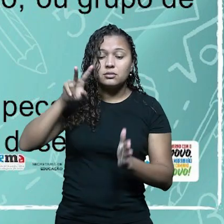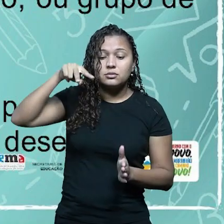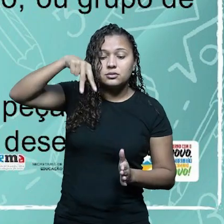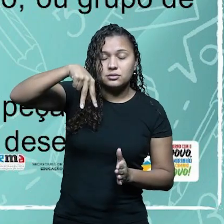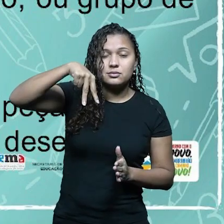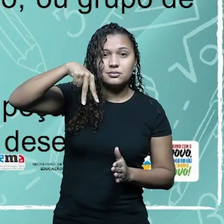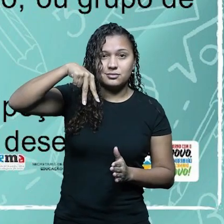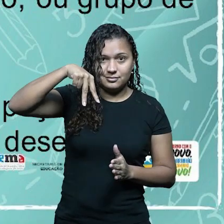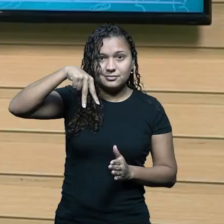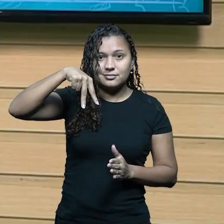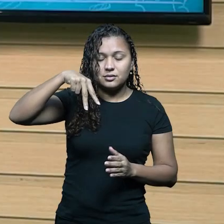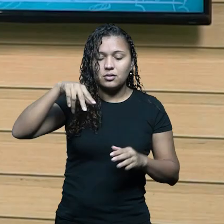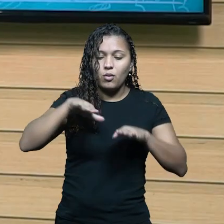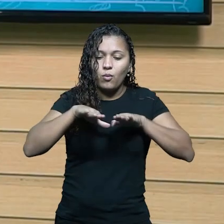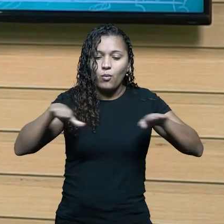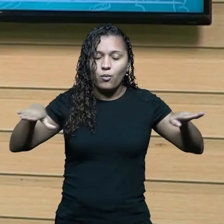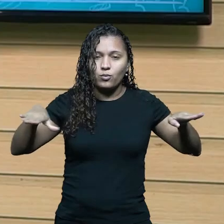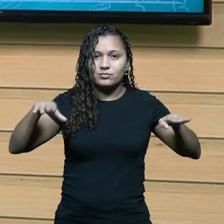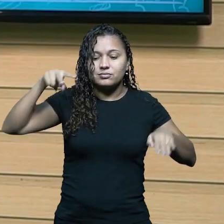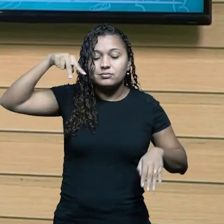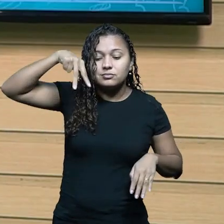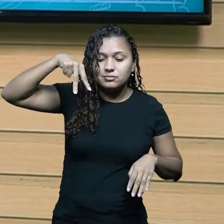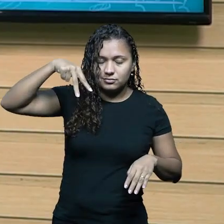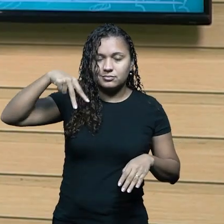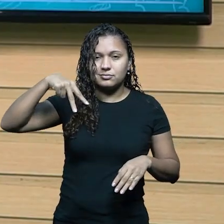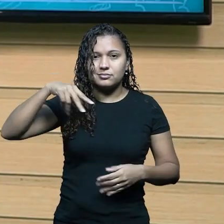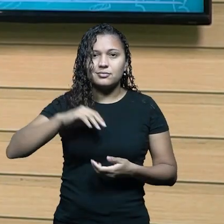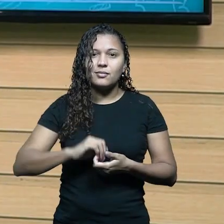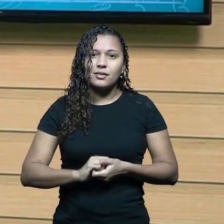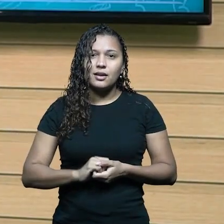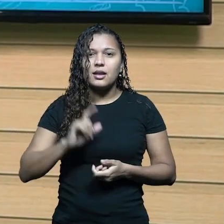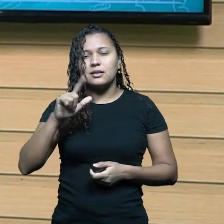de cima para baixo. Aqui é uma